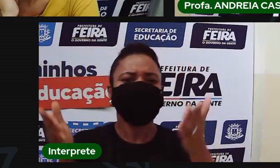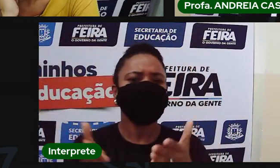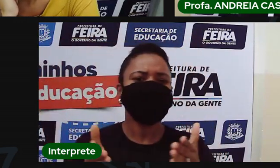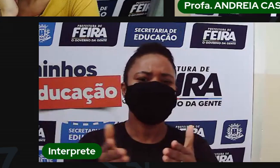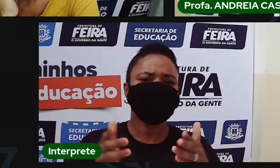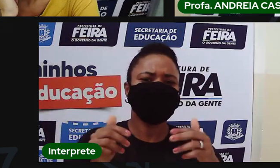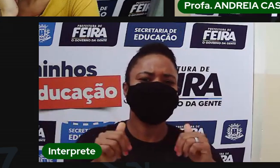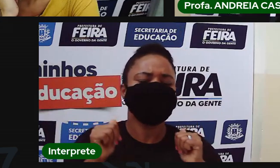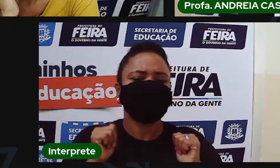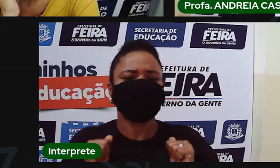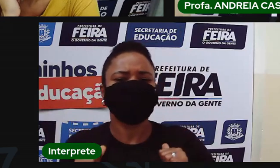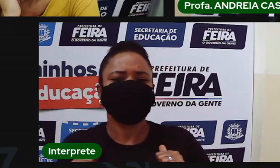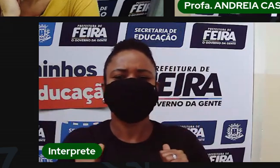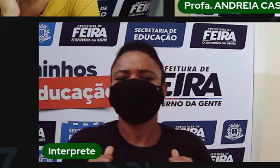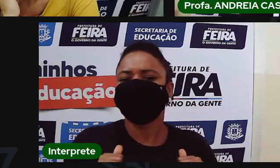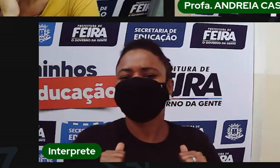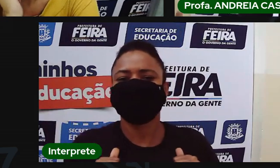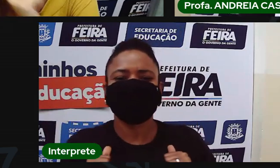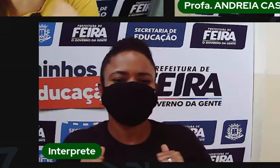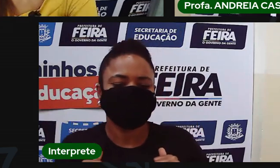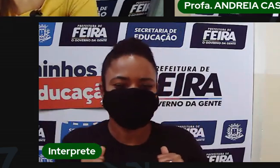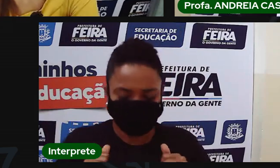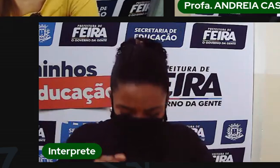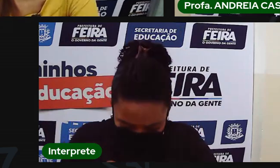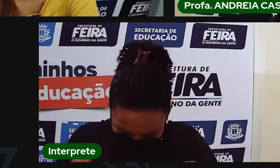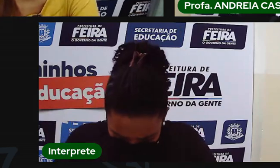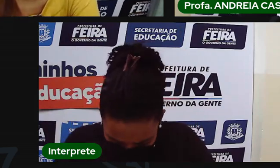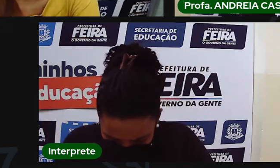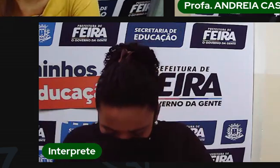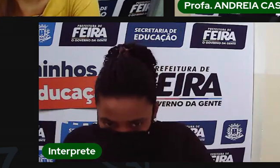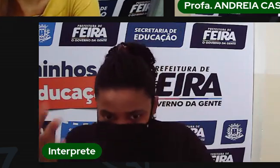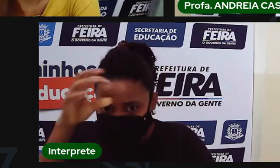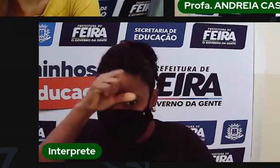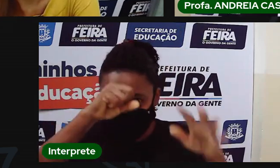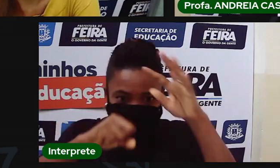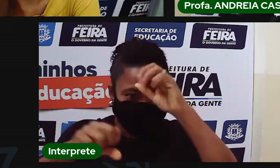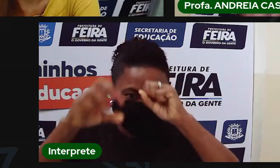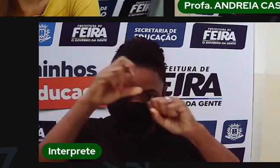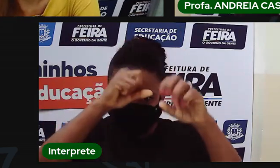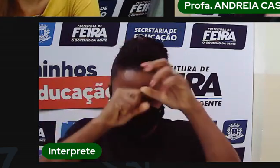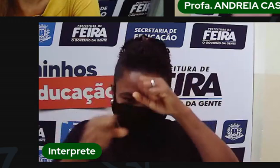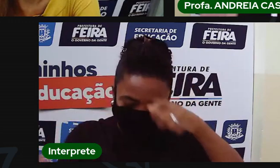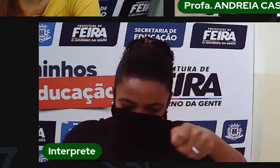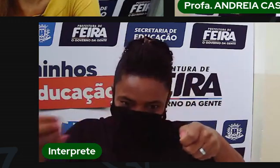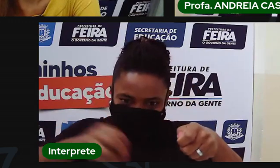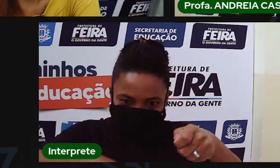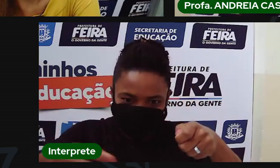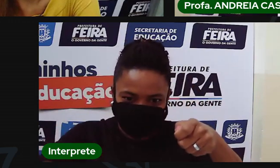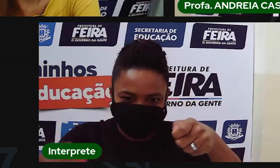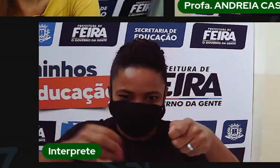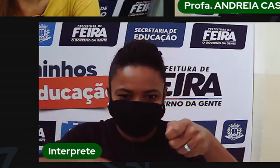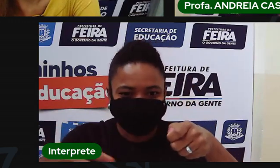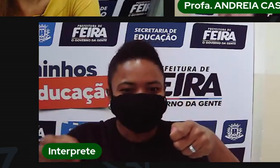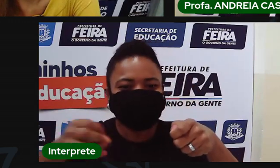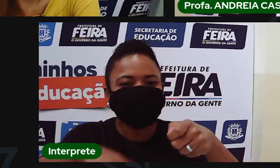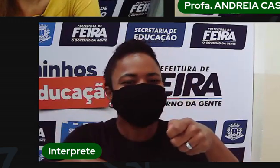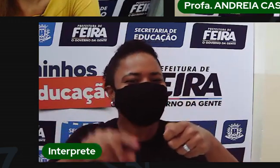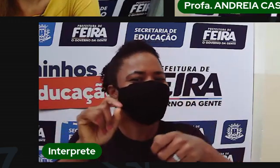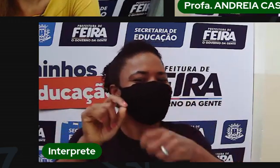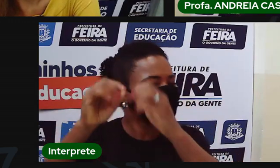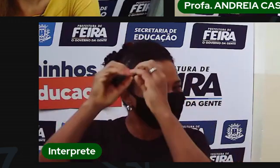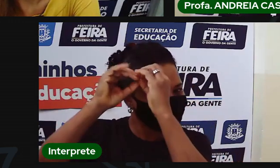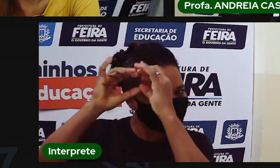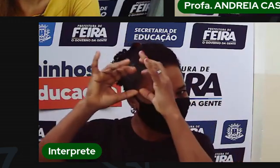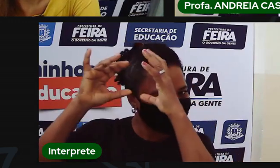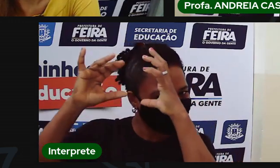Né? Você já está em casa, mas o que é que você vai levar? O que é que você aprendeu? Vocês vão escolher apenas uma palavra do que vocês aprenderam no dia de hoje,